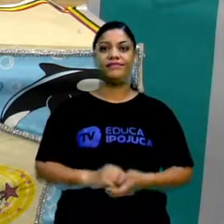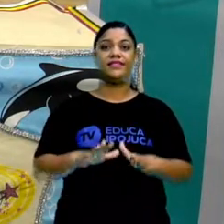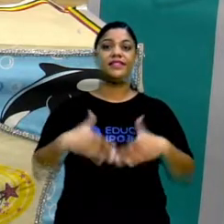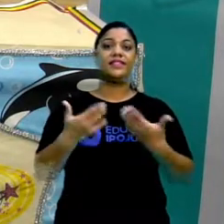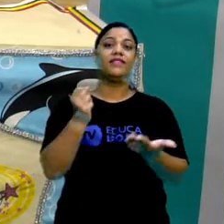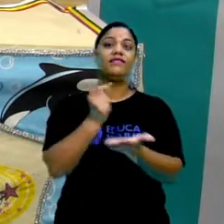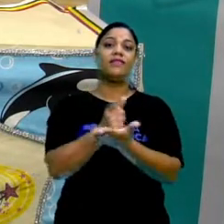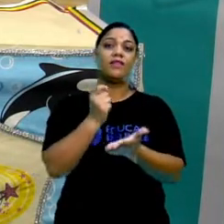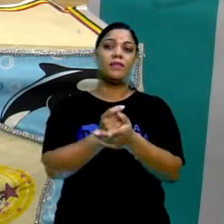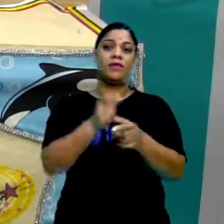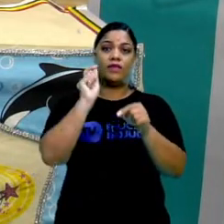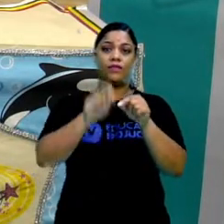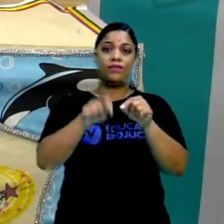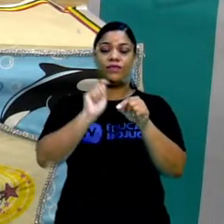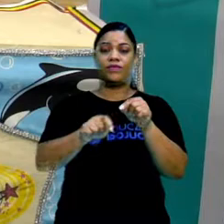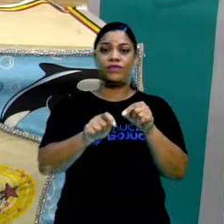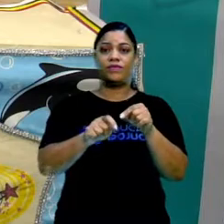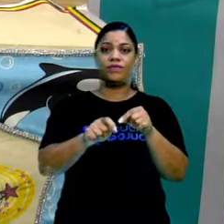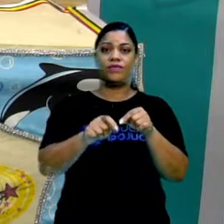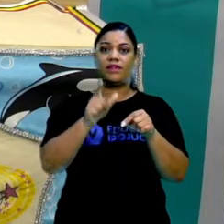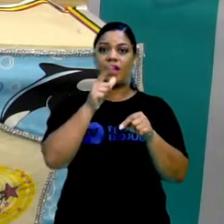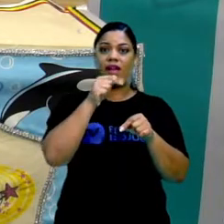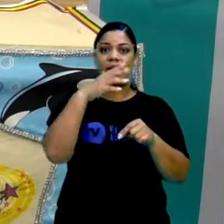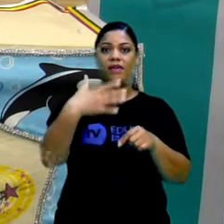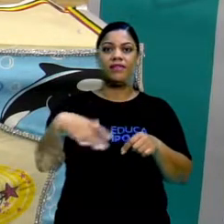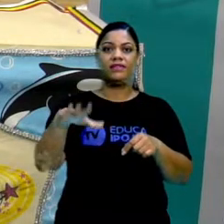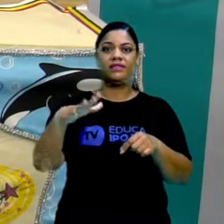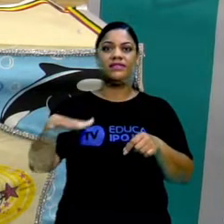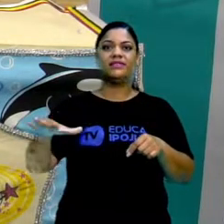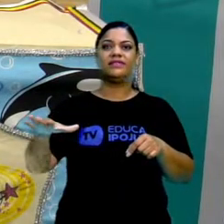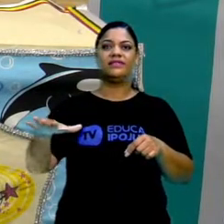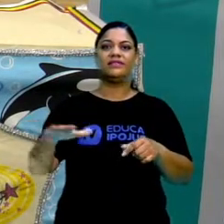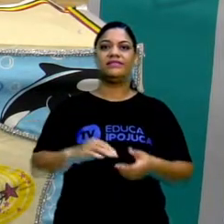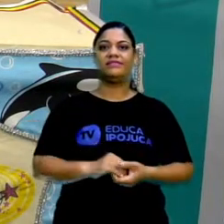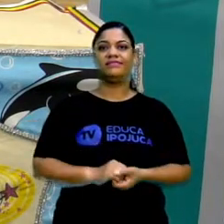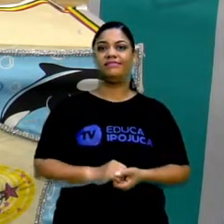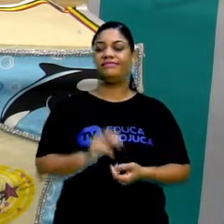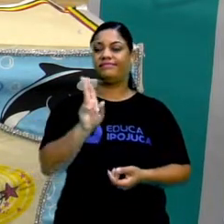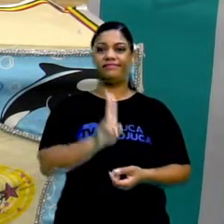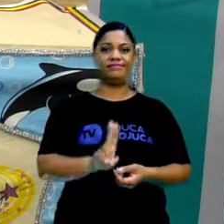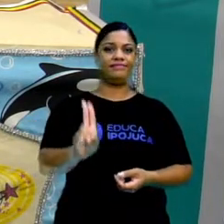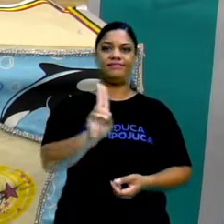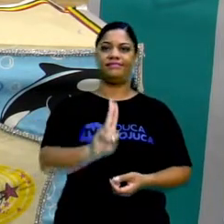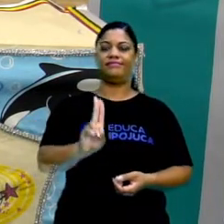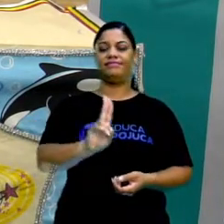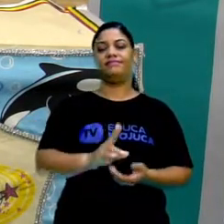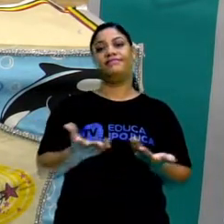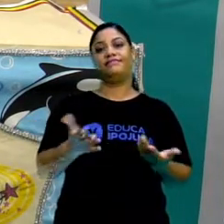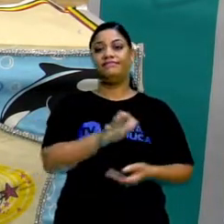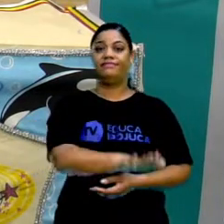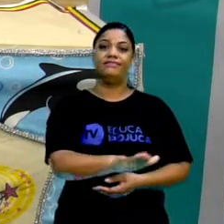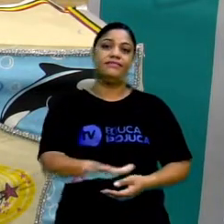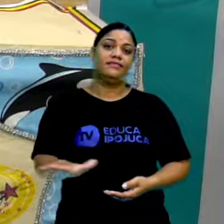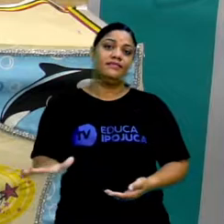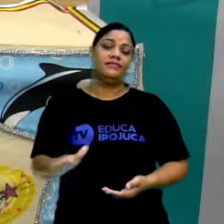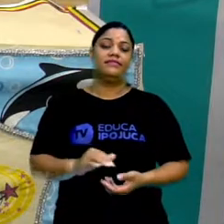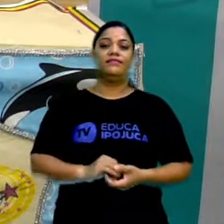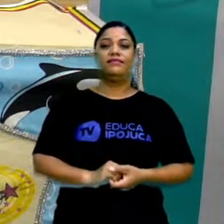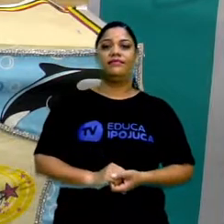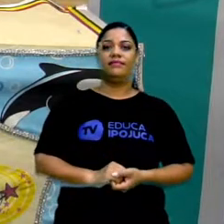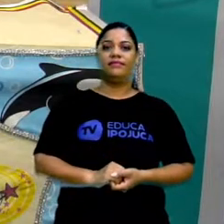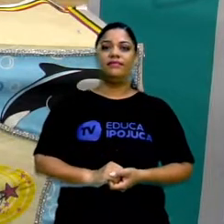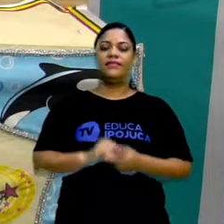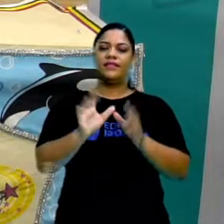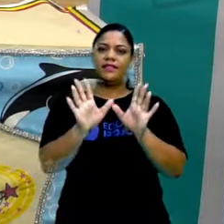que vai comprar um fósforo molhado? Vai servir? Não. Não vai servir, crianças. Aí